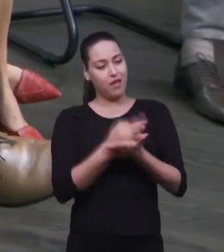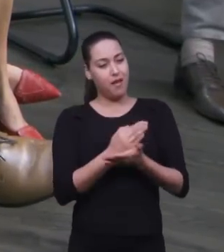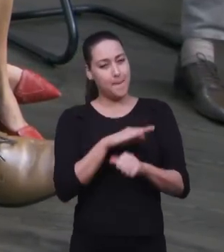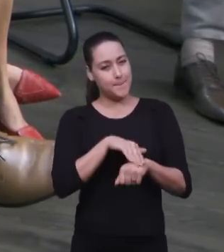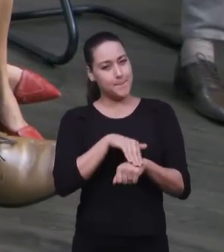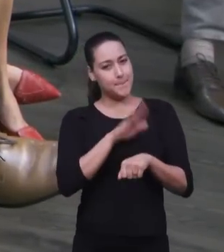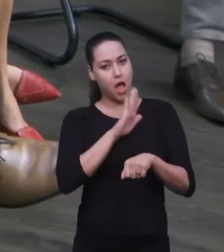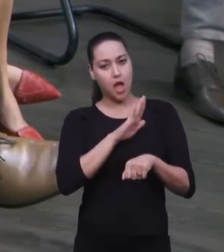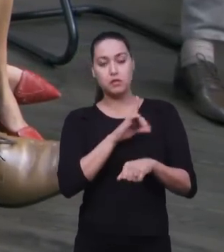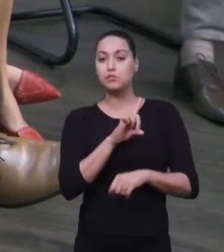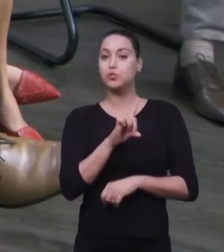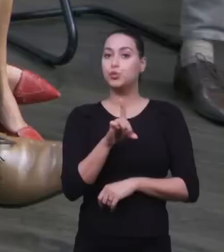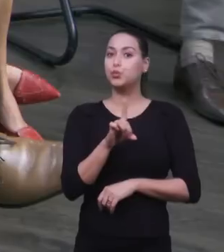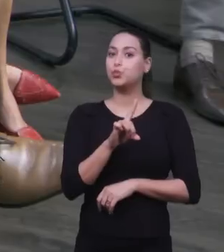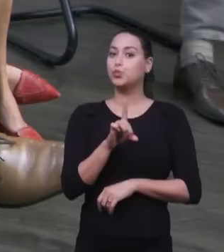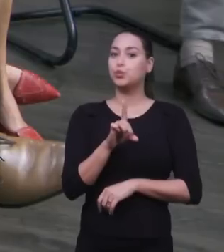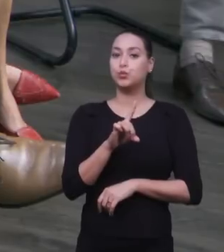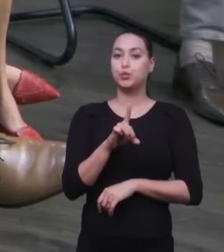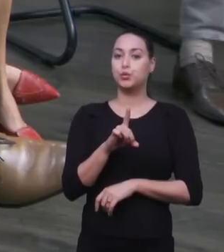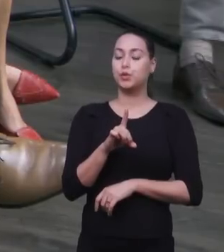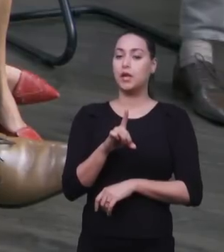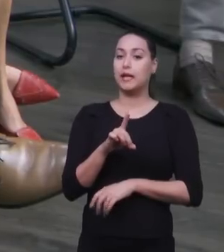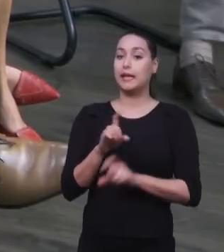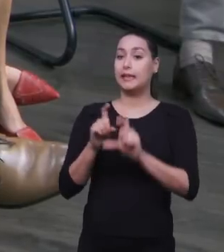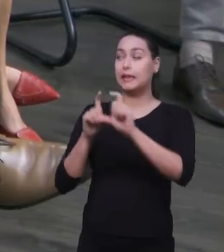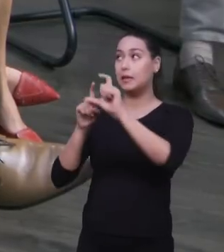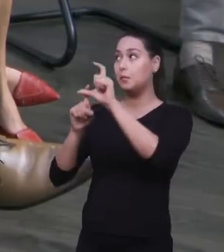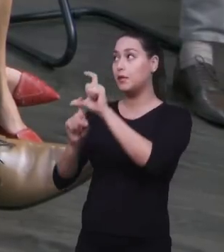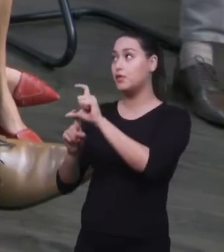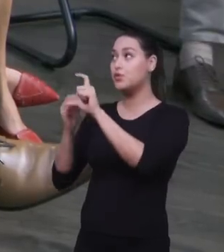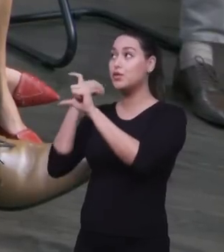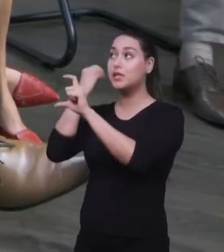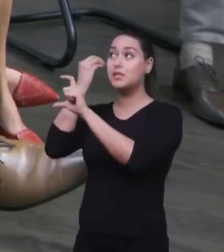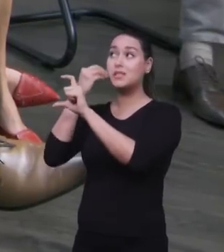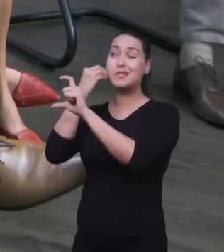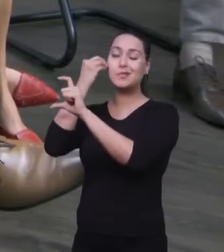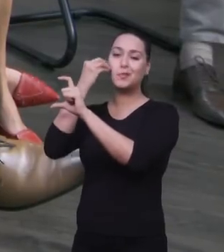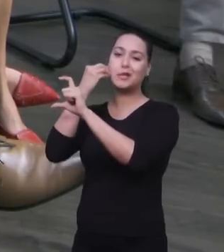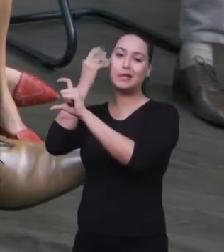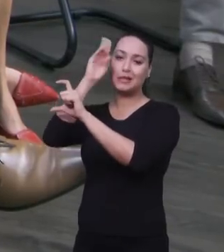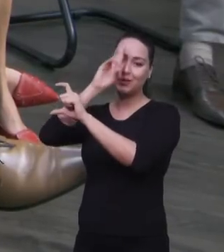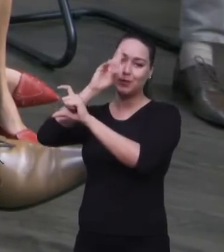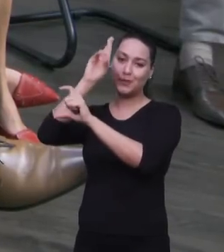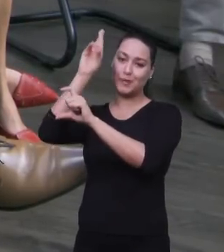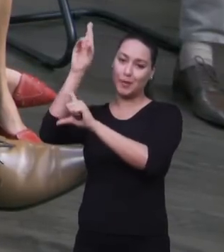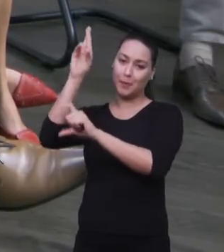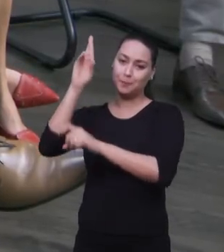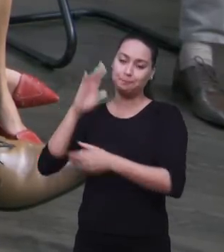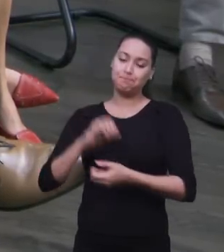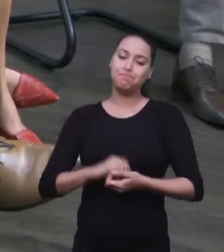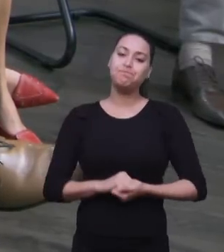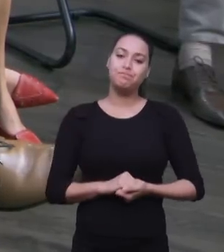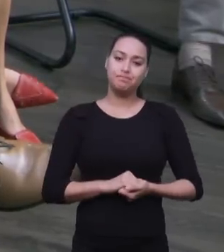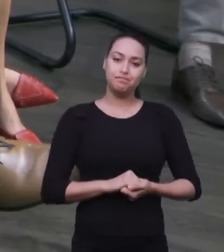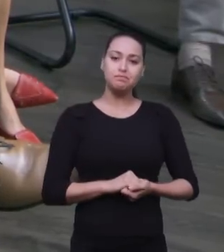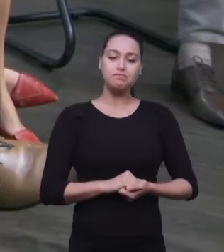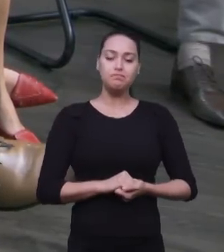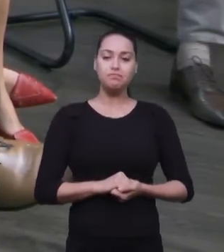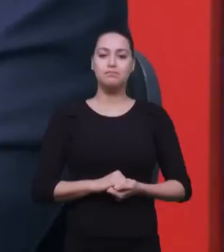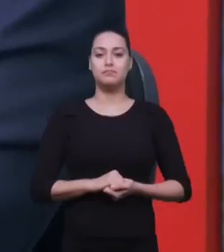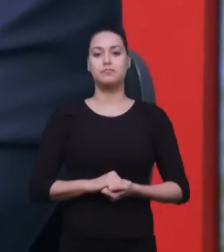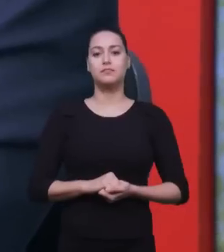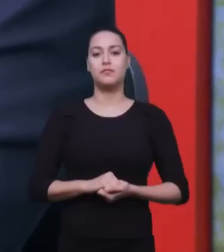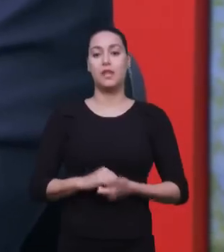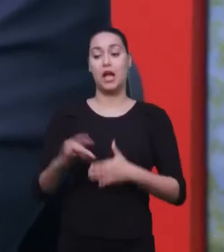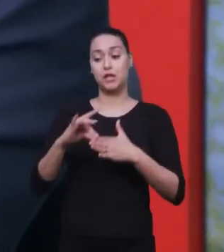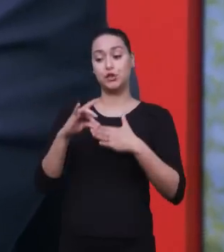questão de mais fé, ela depende da nossa experiência com o Senhor. Outro conceito muito simples, além desse,